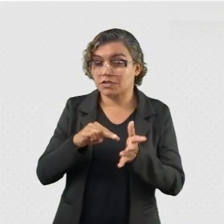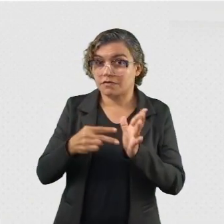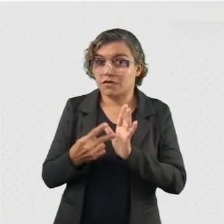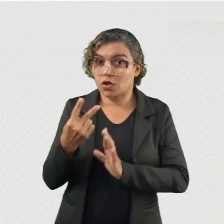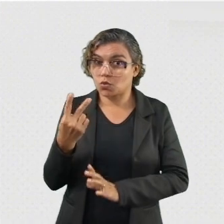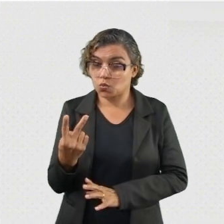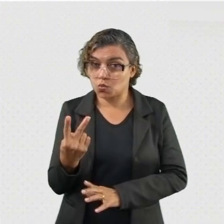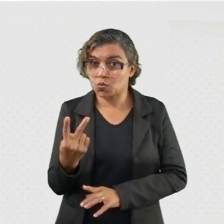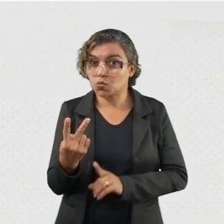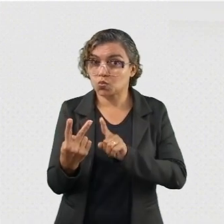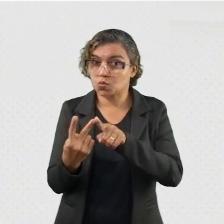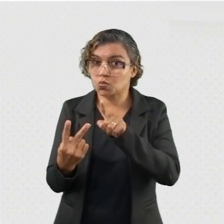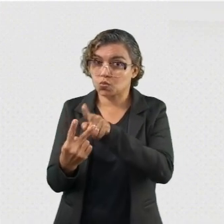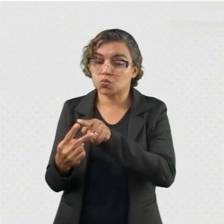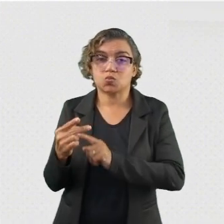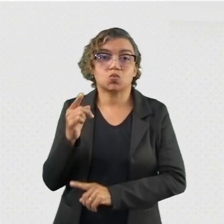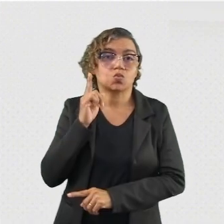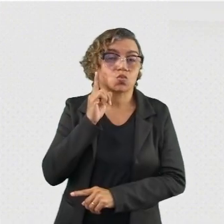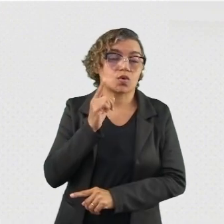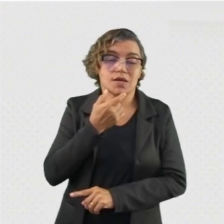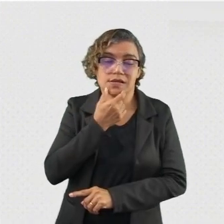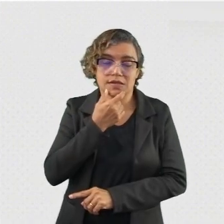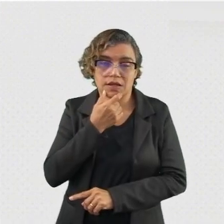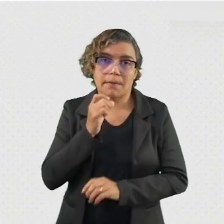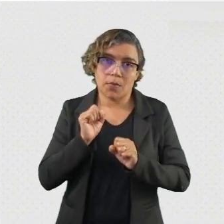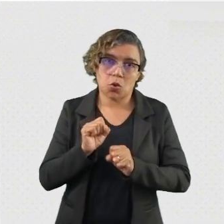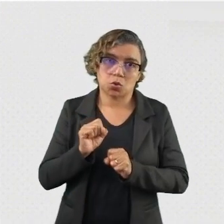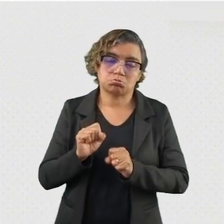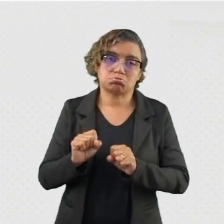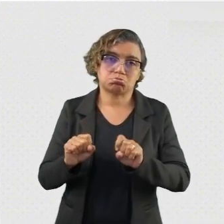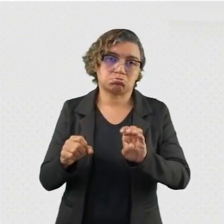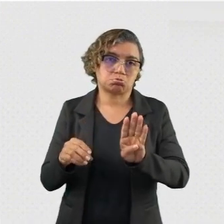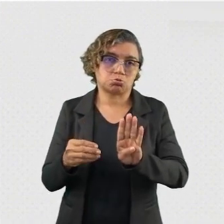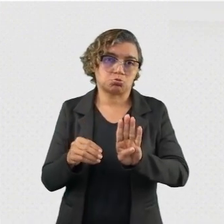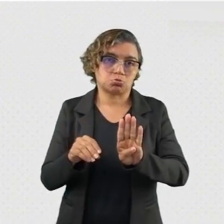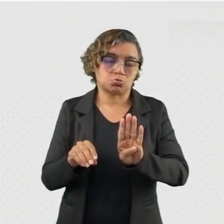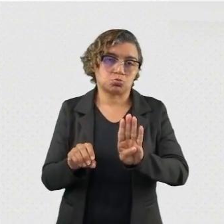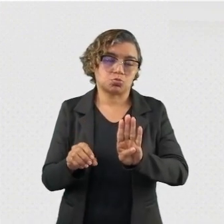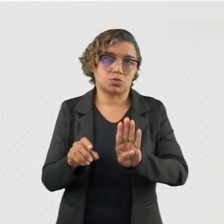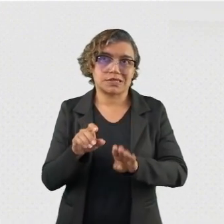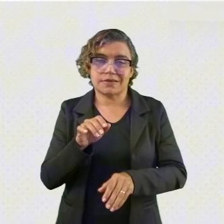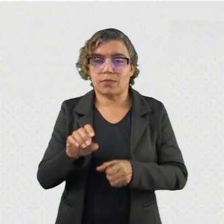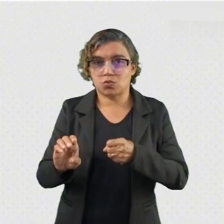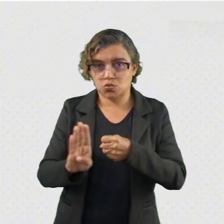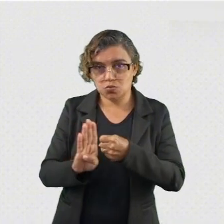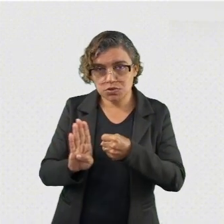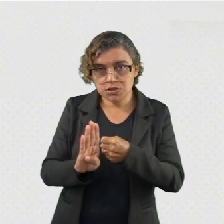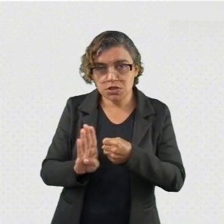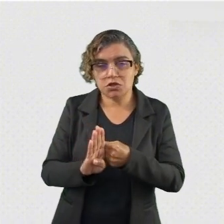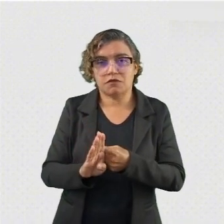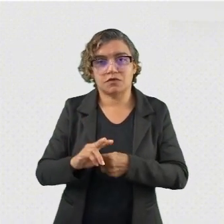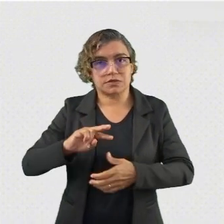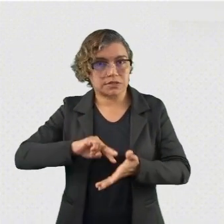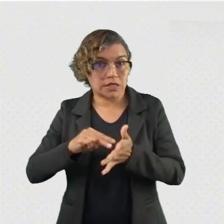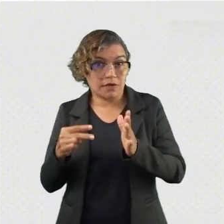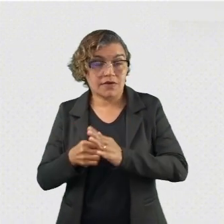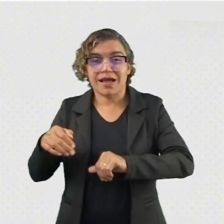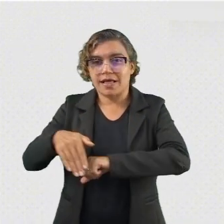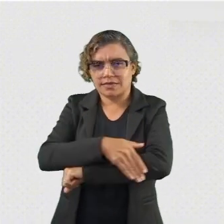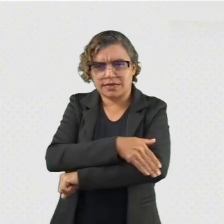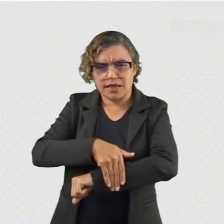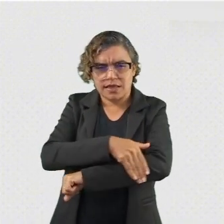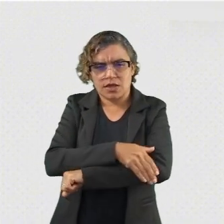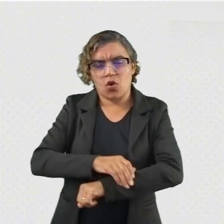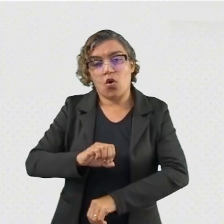em inglês, tá? Ela pode ser um substantivo, que aí representa endereço, ou você pode ver